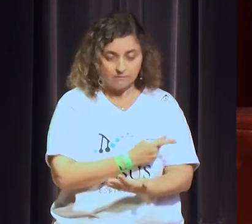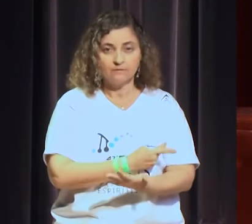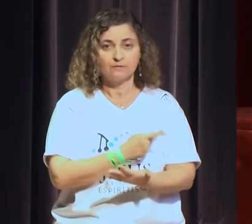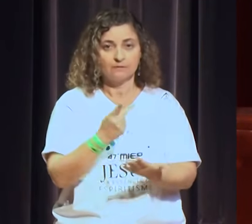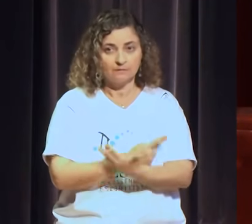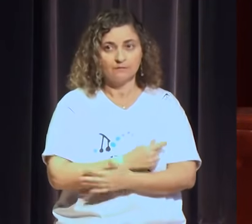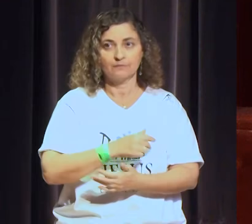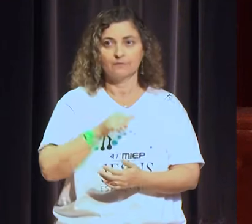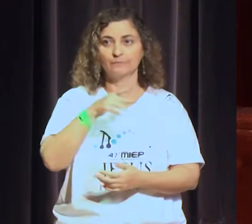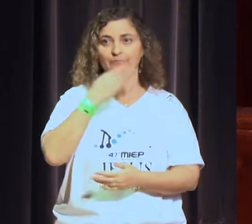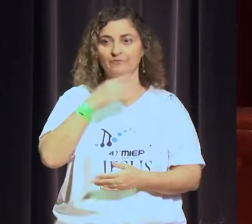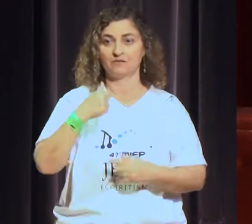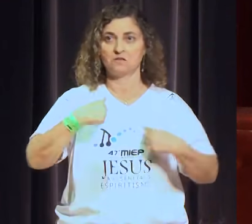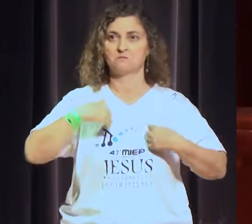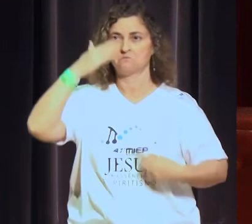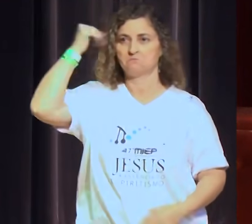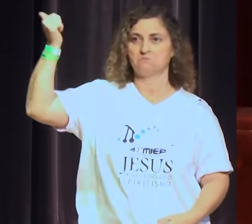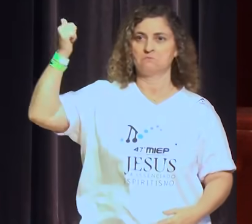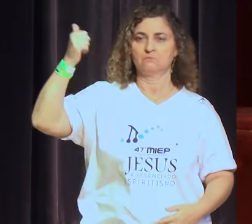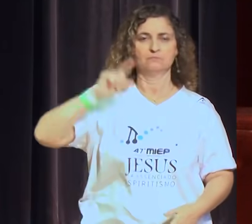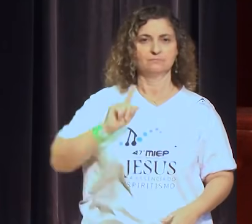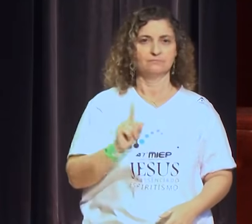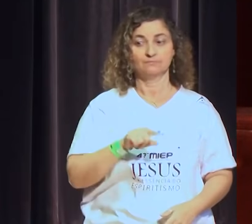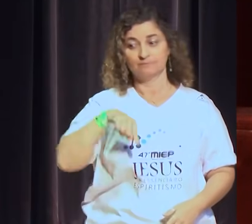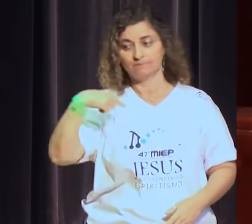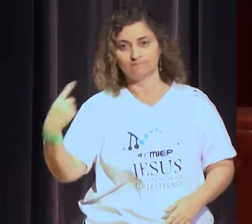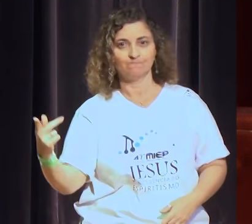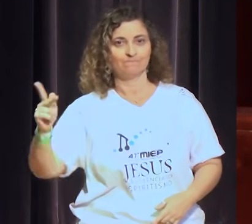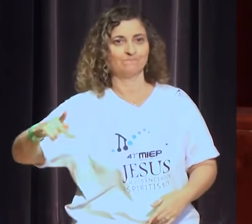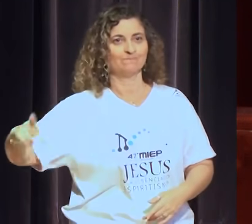Tem muita gente marcando A.